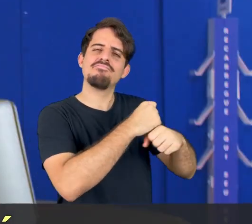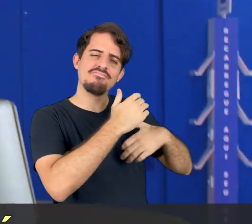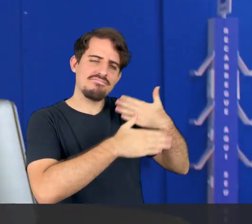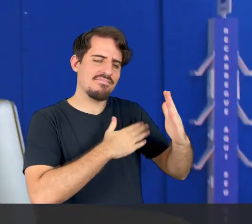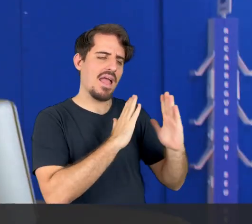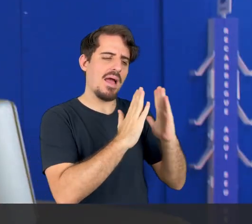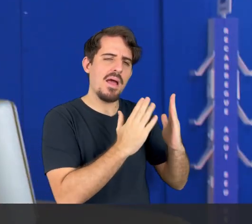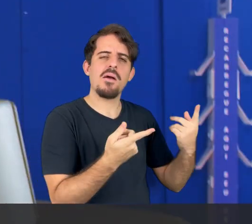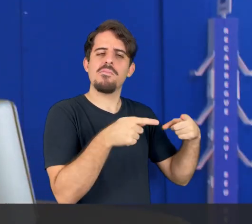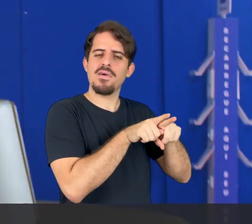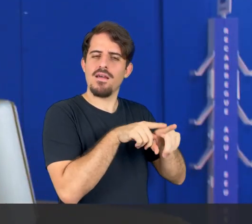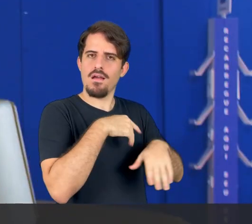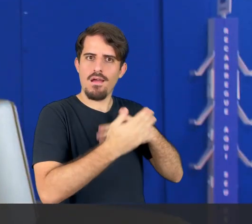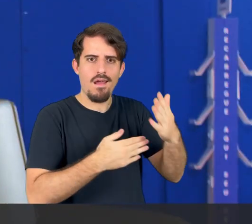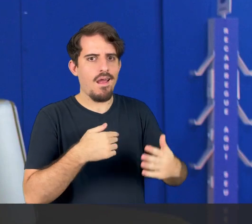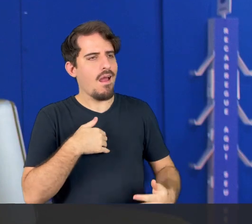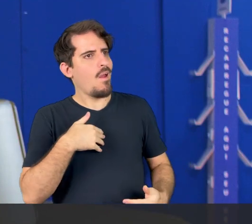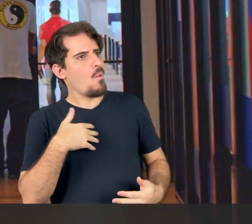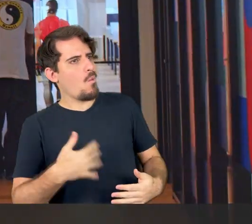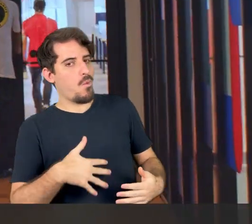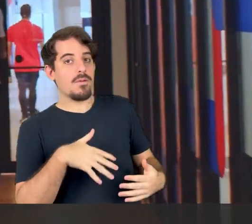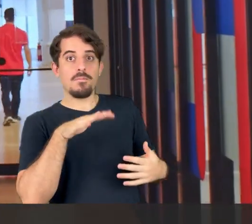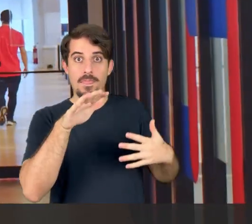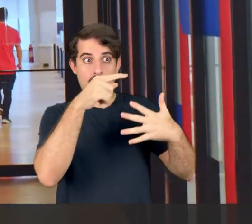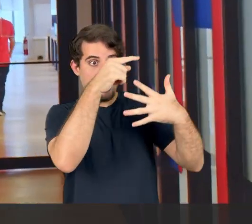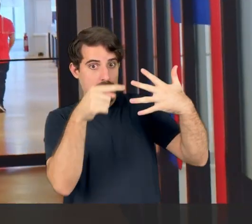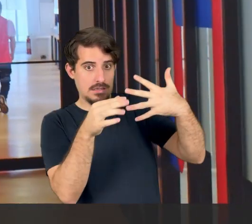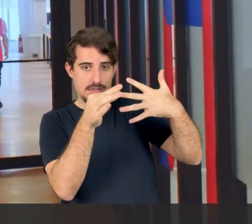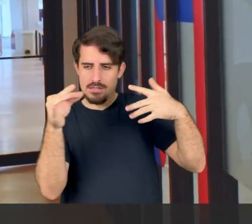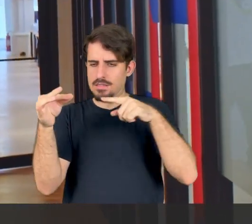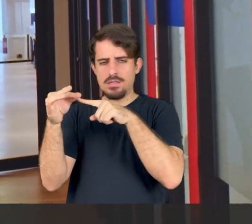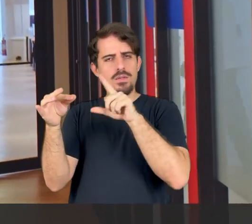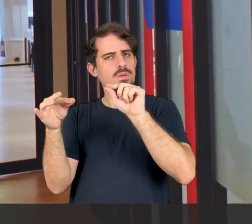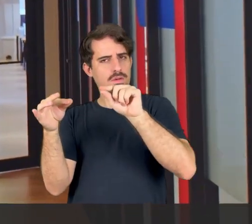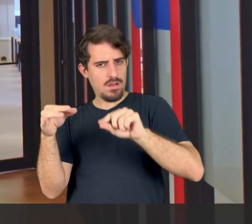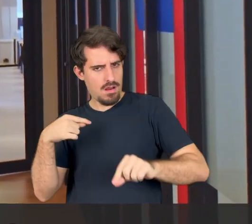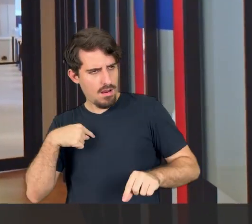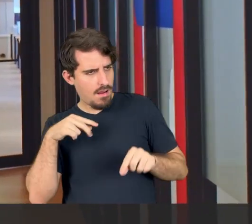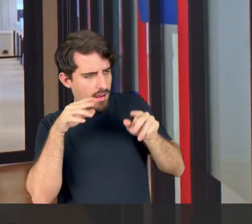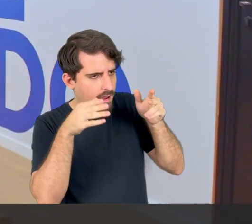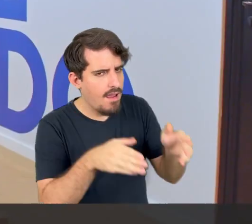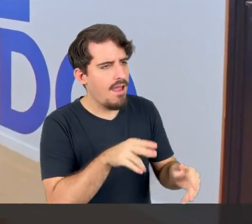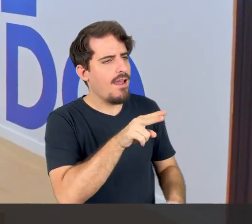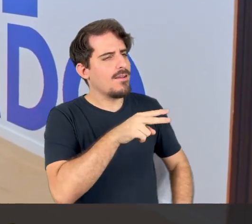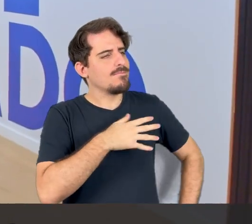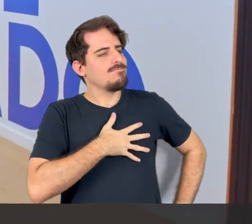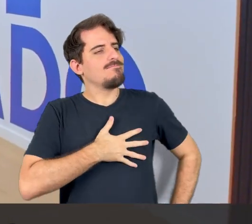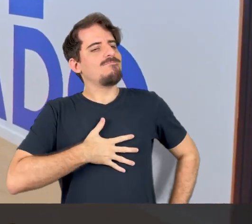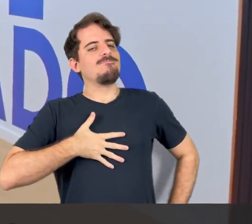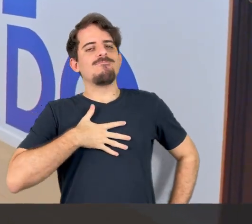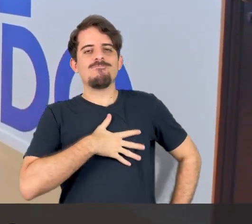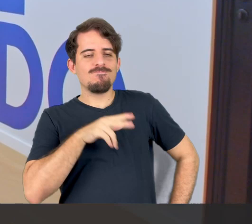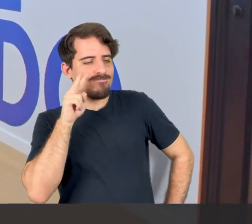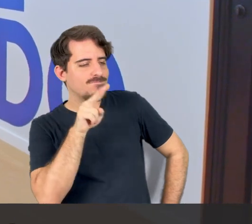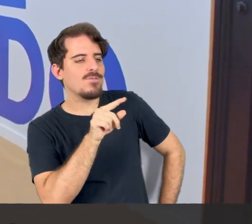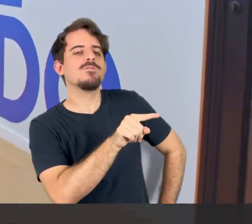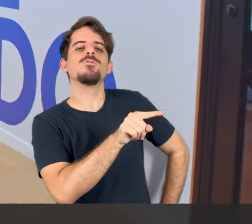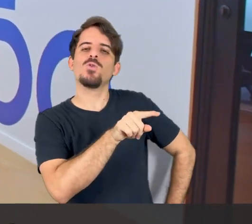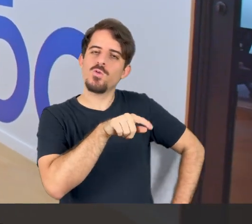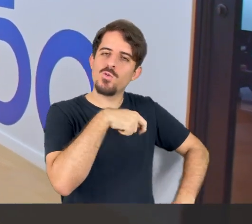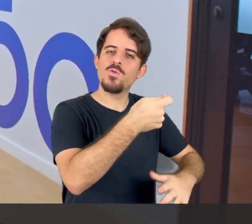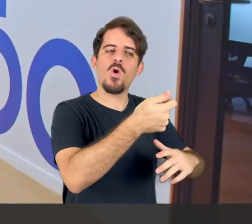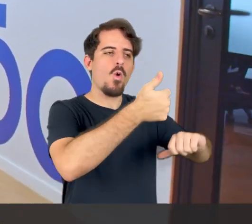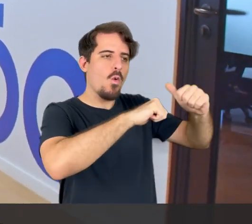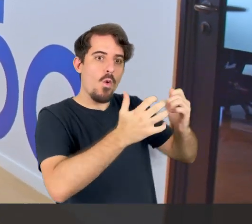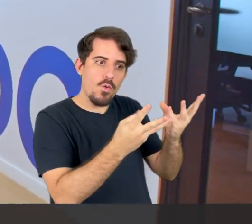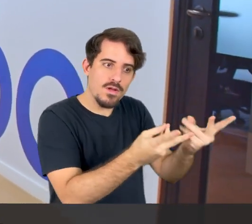um tempo, é uma parceria de longa data, e uma das coisas que mais a gente prezou é